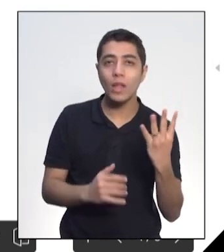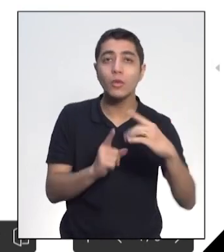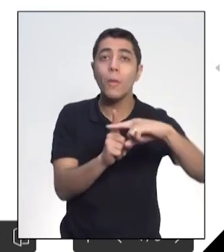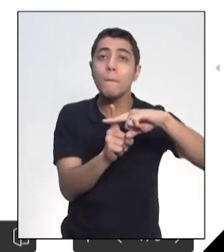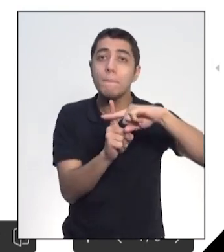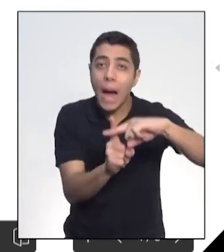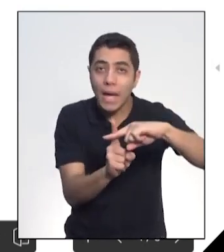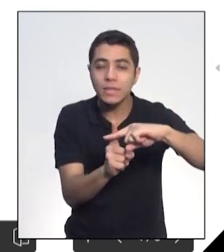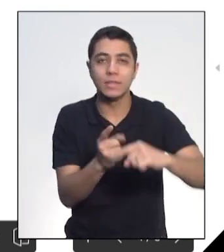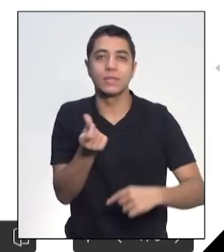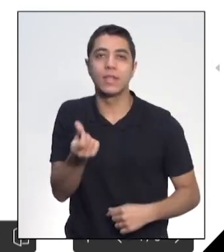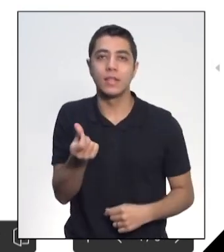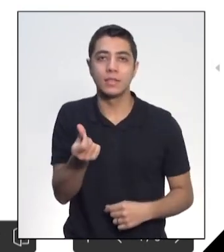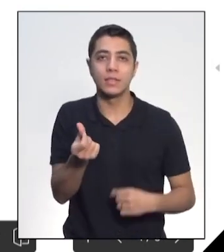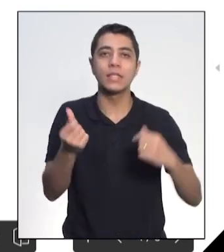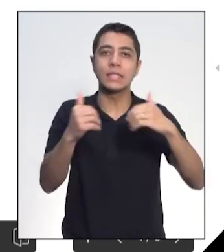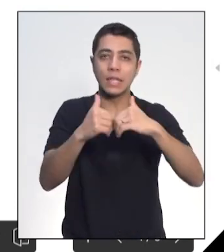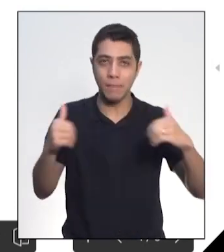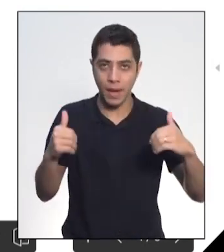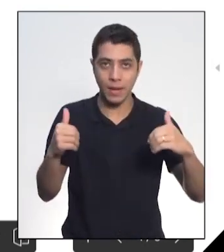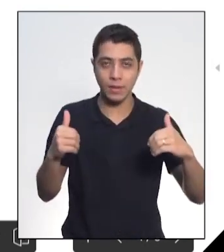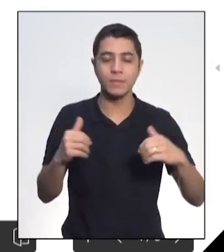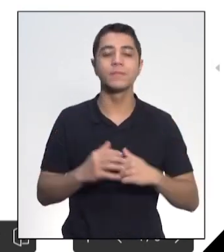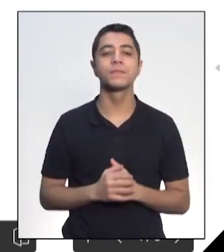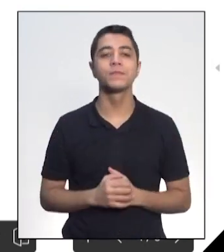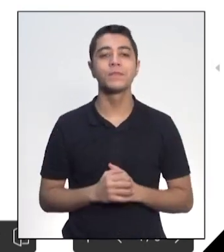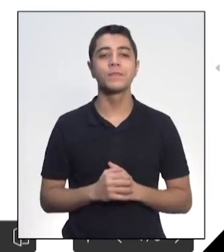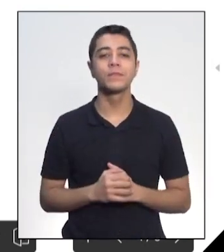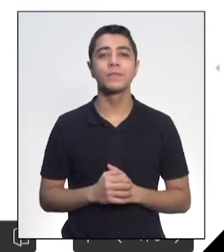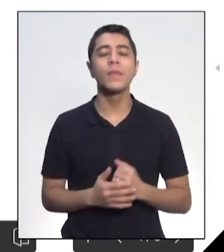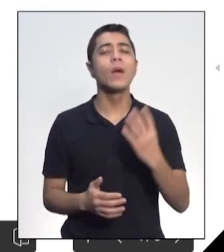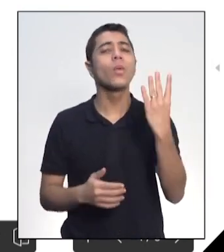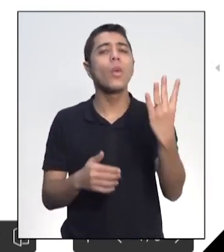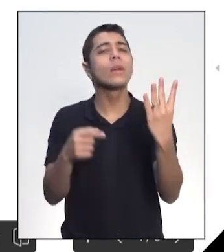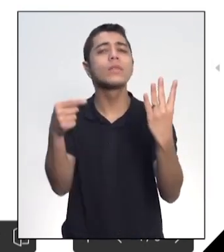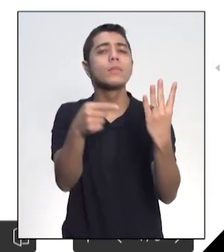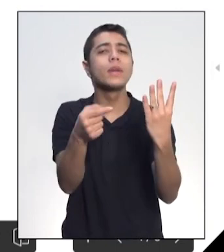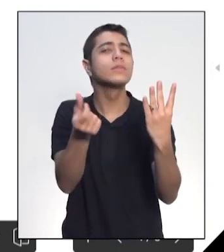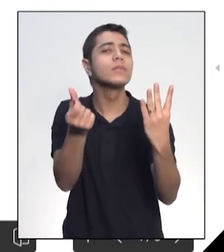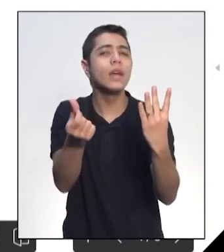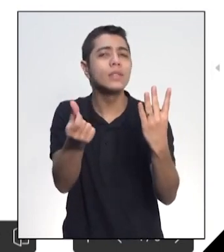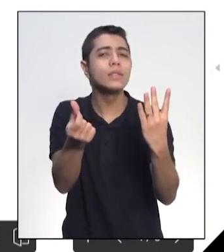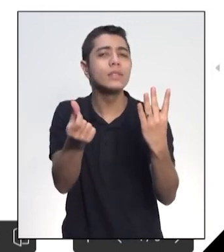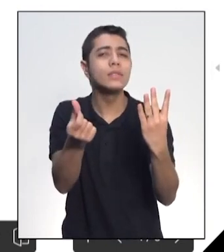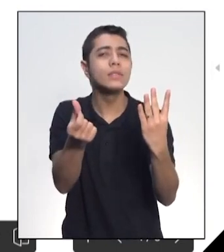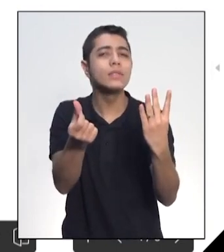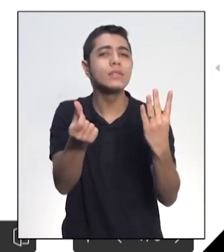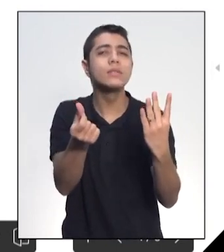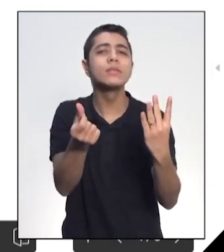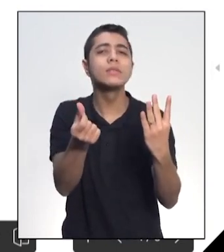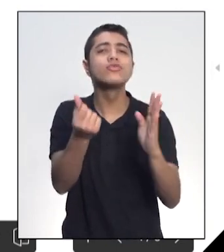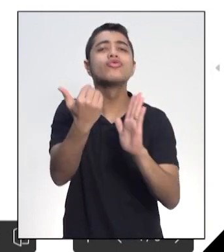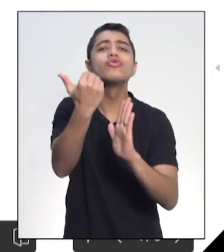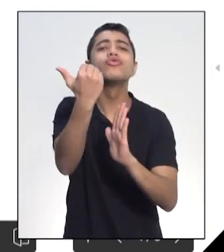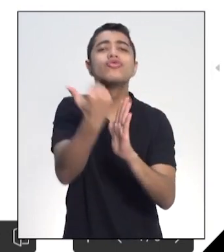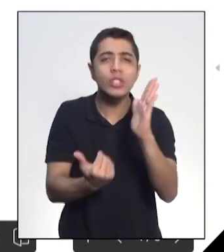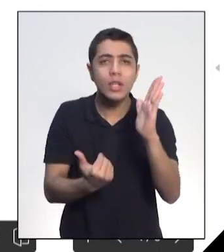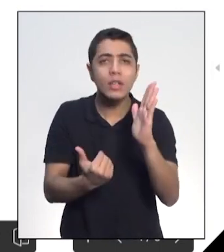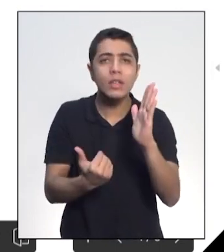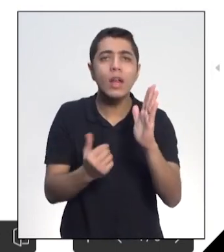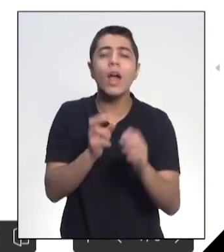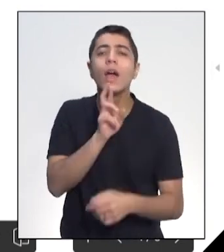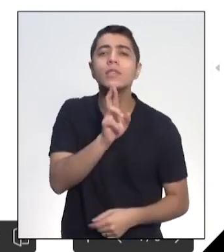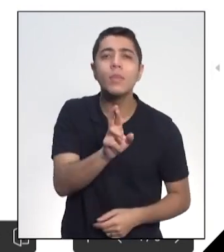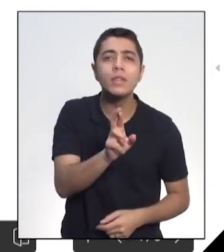mais. Agora, eu vou fazer a continha em cima para dividir por 2. 4 menos 6. Tenho 4, devo 6. Aí, eu estou devendo